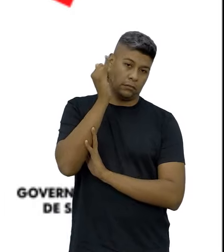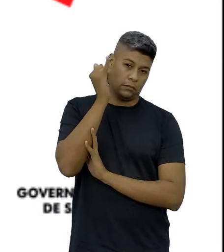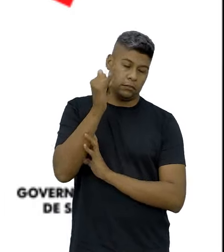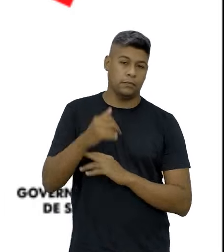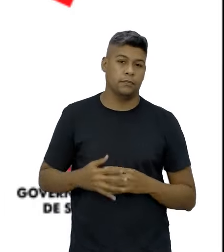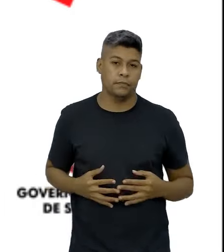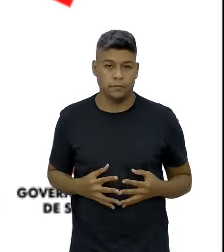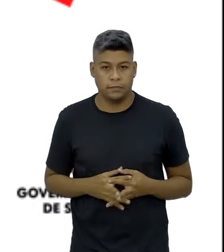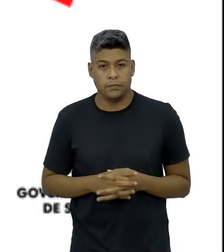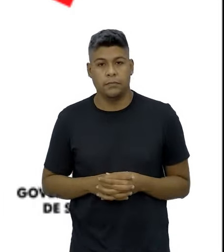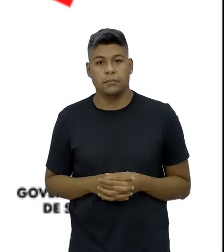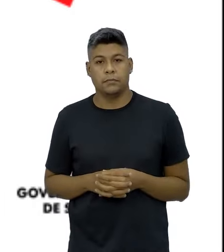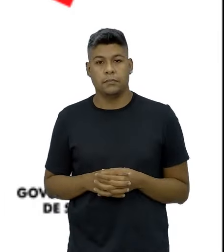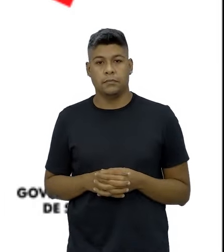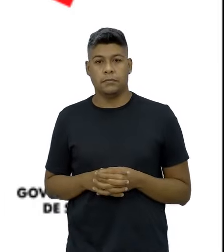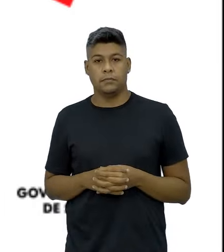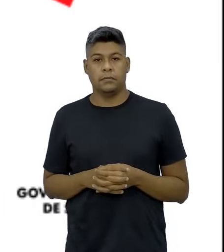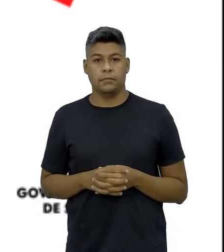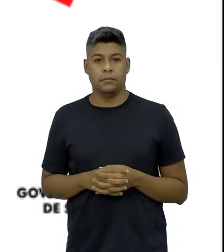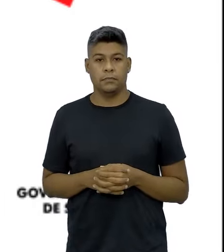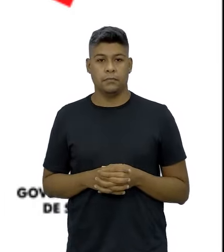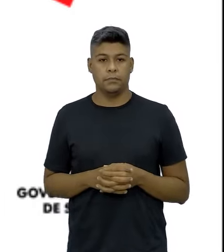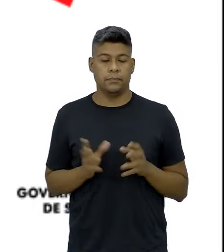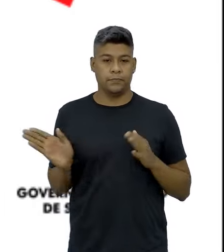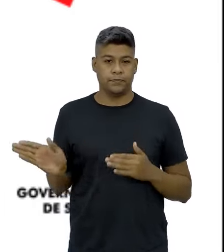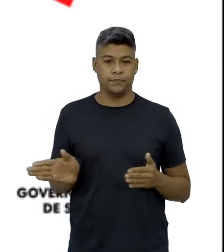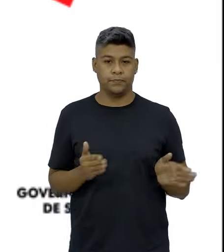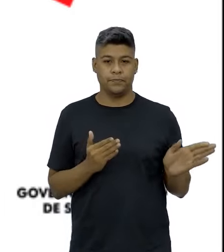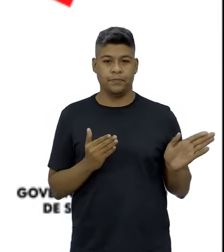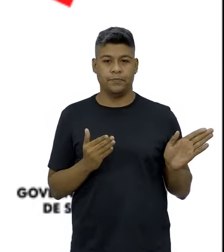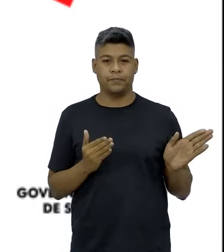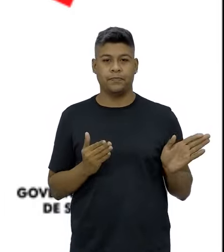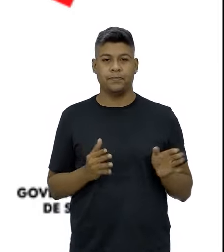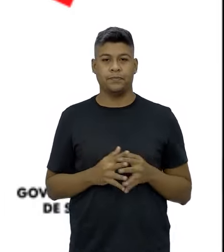escolar, né? Então, no próximo slide,